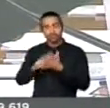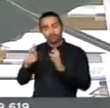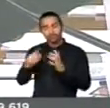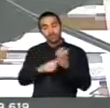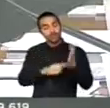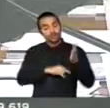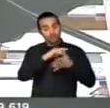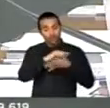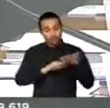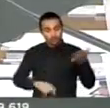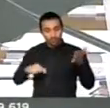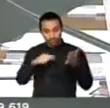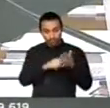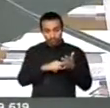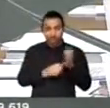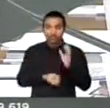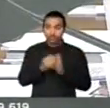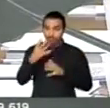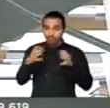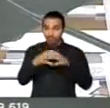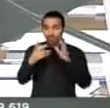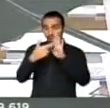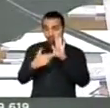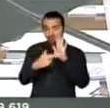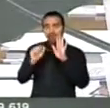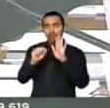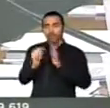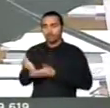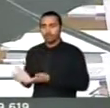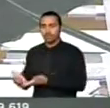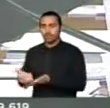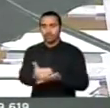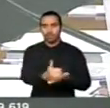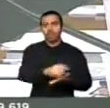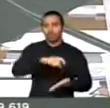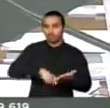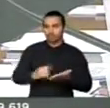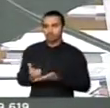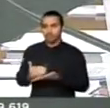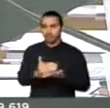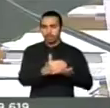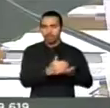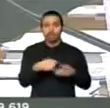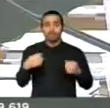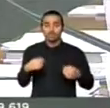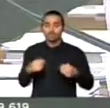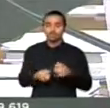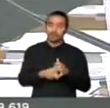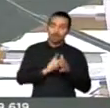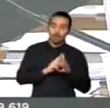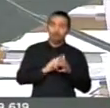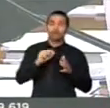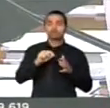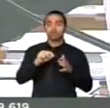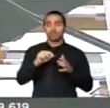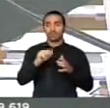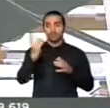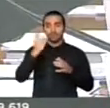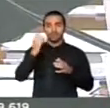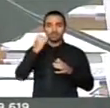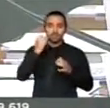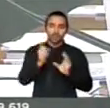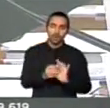a instituição parlamentarista e a regra de que a arrecadação da Receita Real deveria ser previamente autorizada pelo Parlamento. Ou